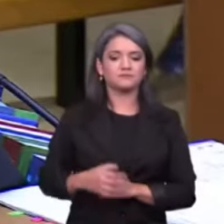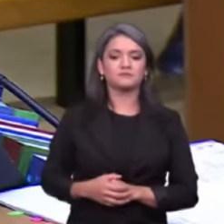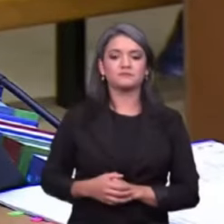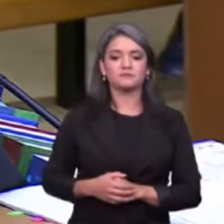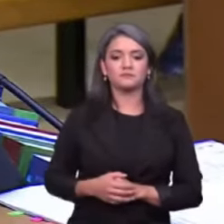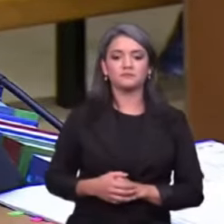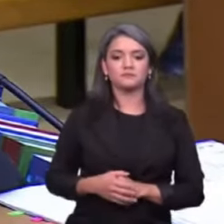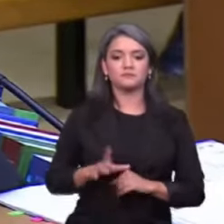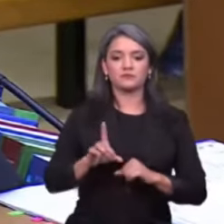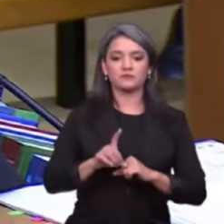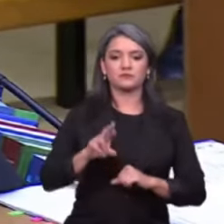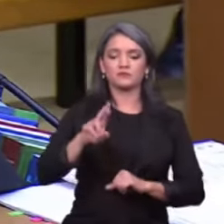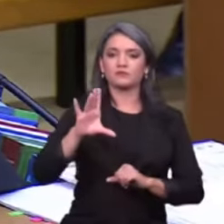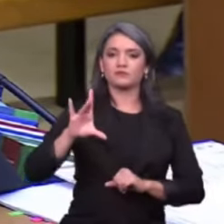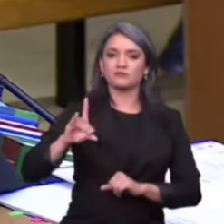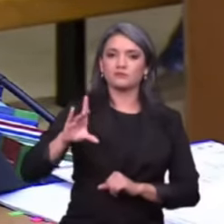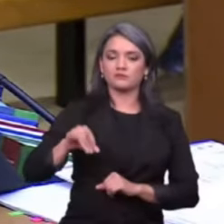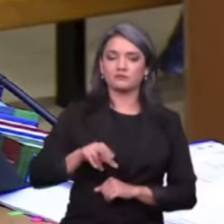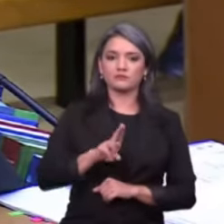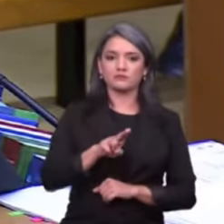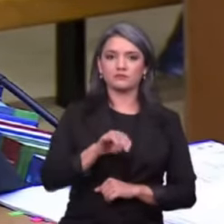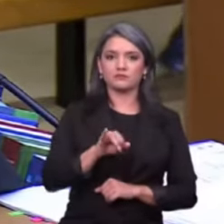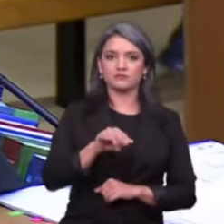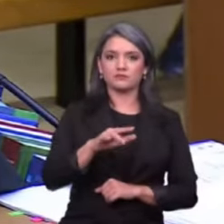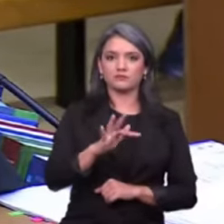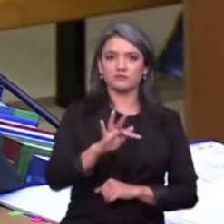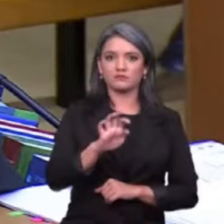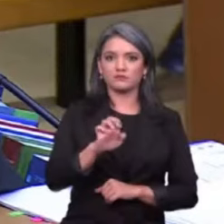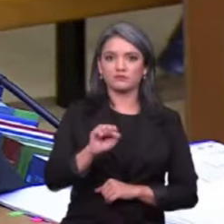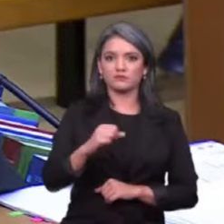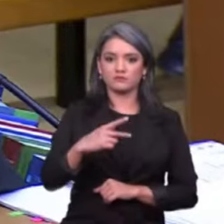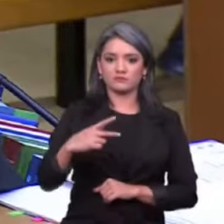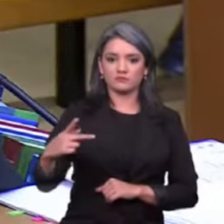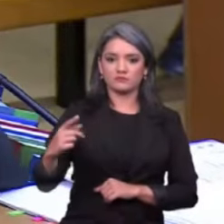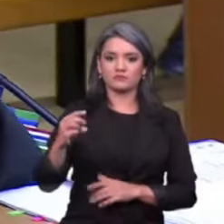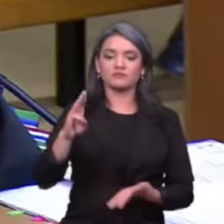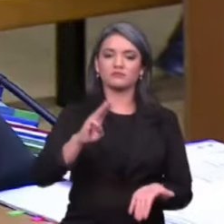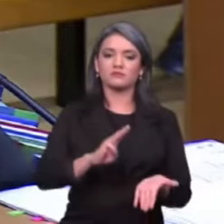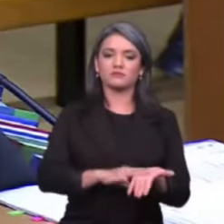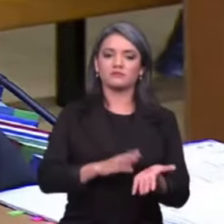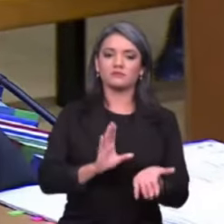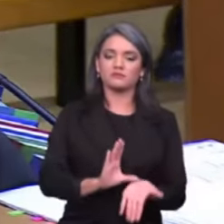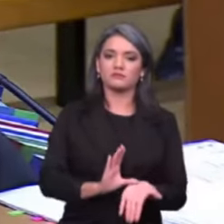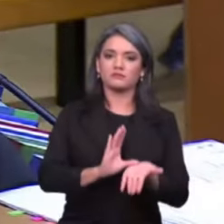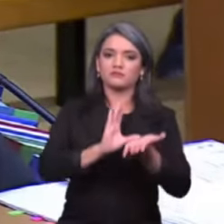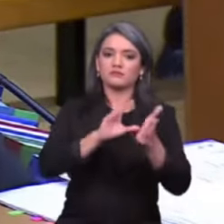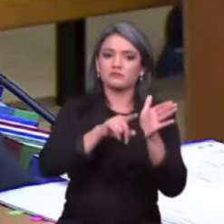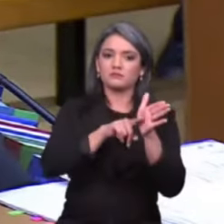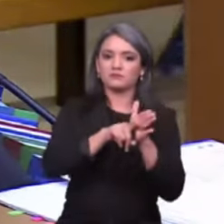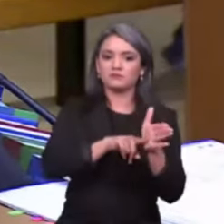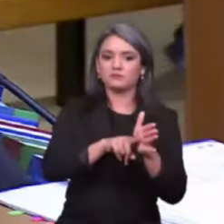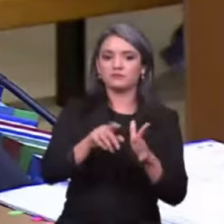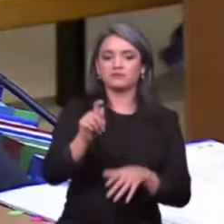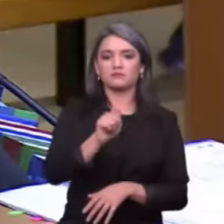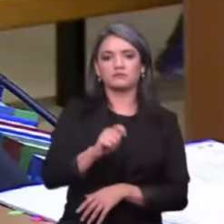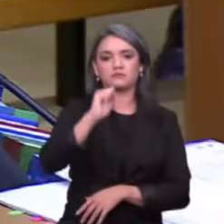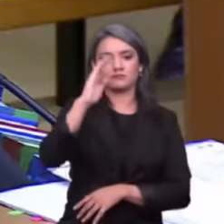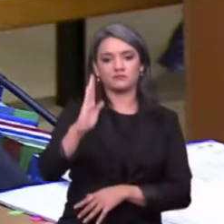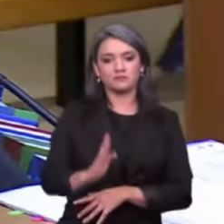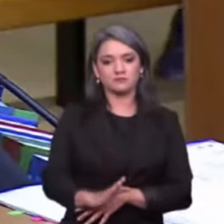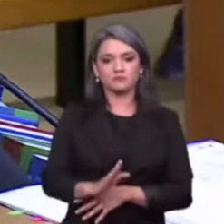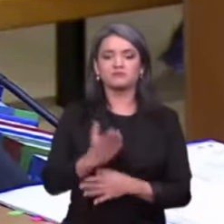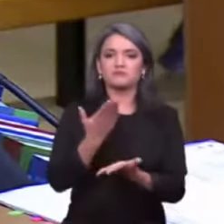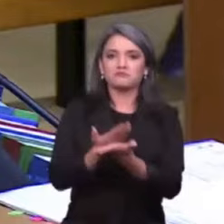doutora em ciências pela Unifesp, membro do Conselho Consultivo da Associação Brasileira de Estudos do Álcool